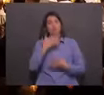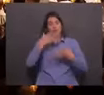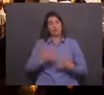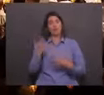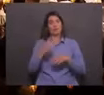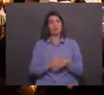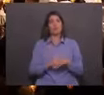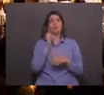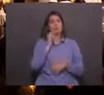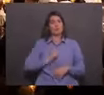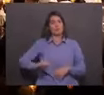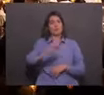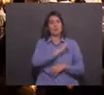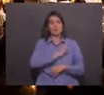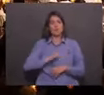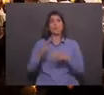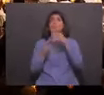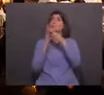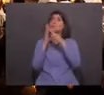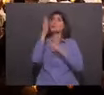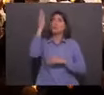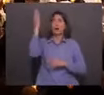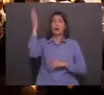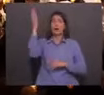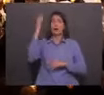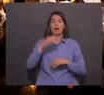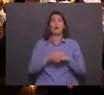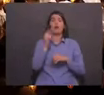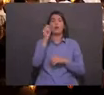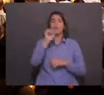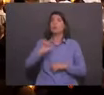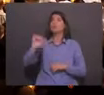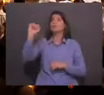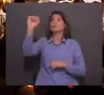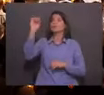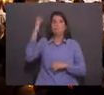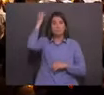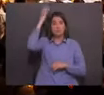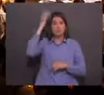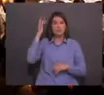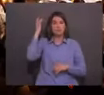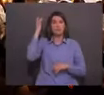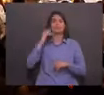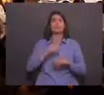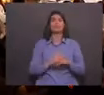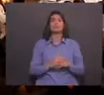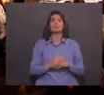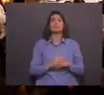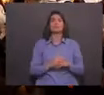Padre nuestro que estás en el cielo, santificado sea tu nombre.